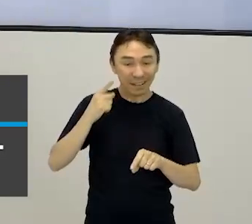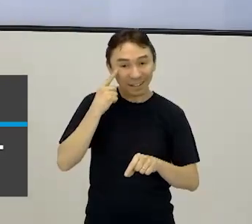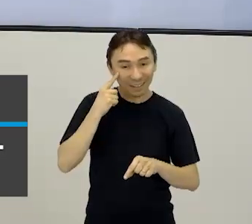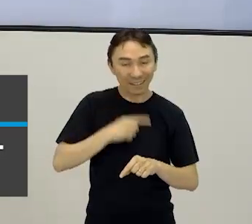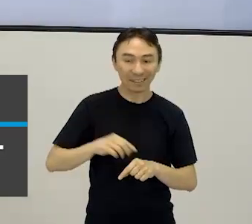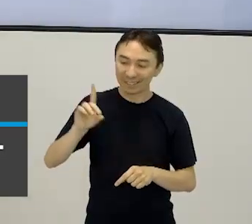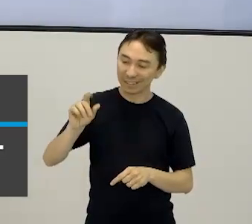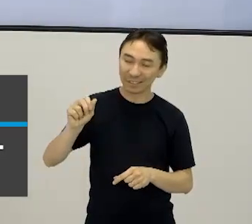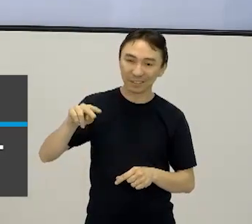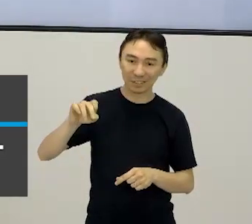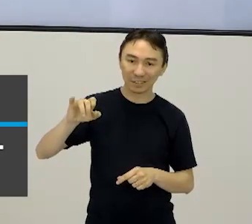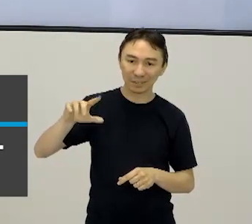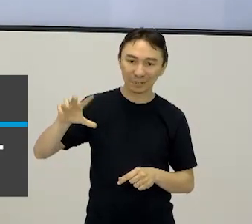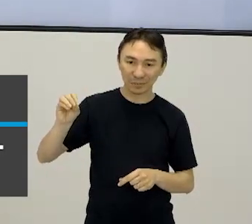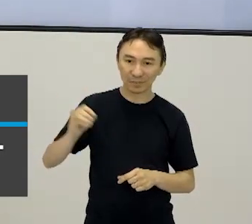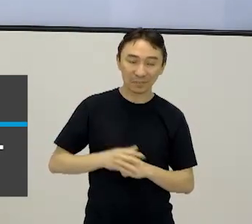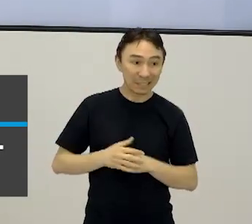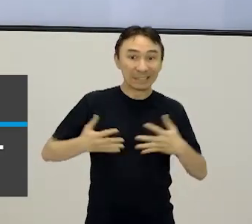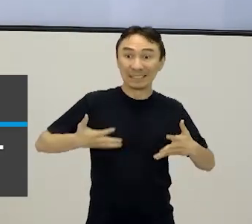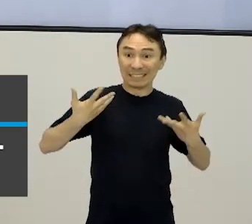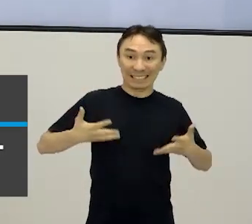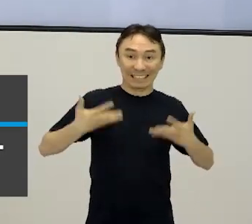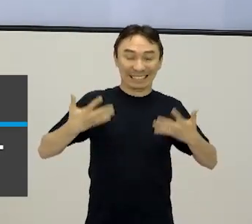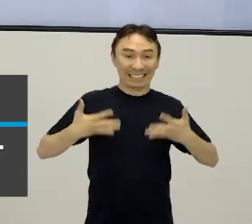alegria. E